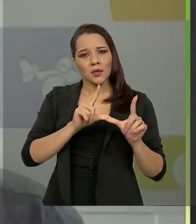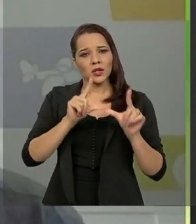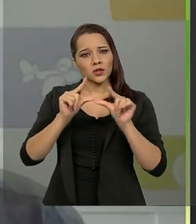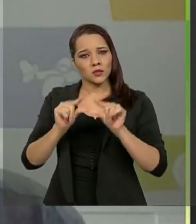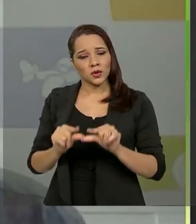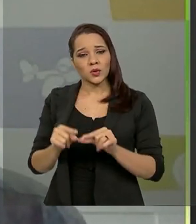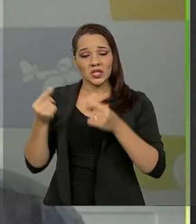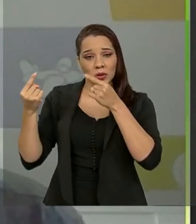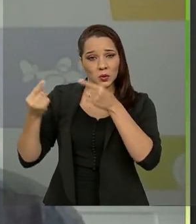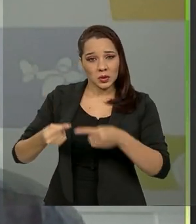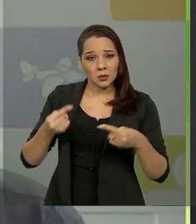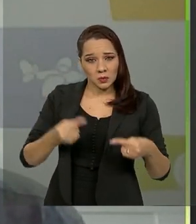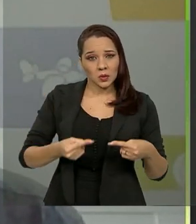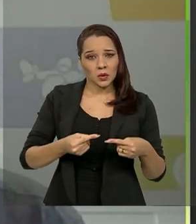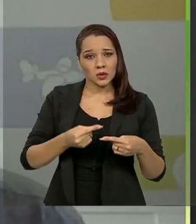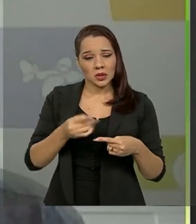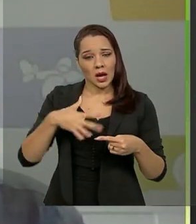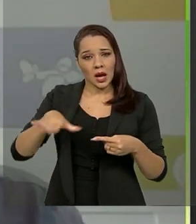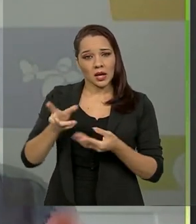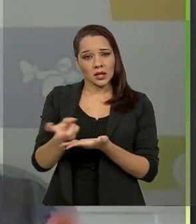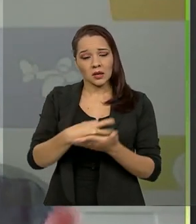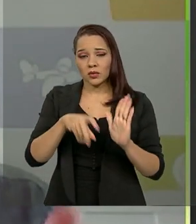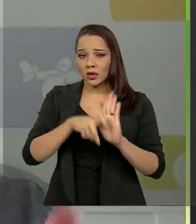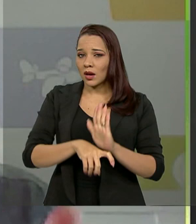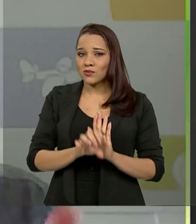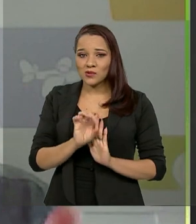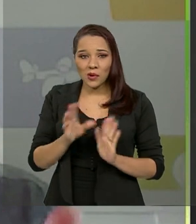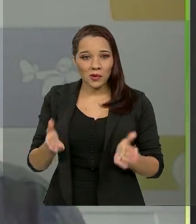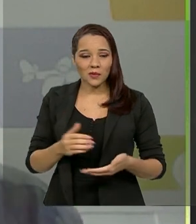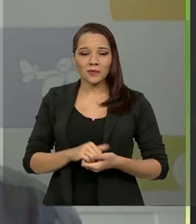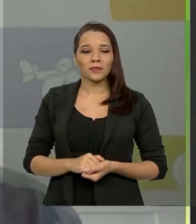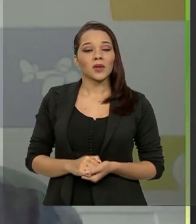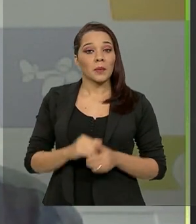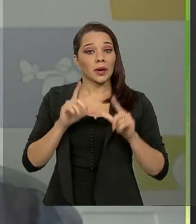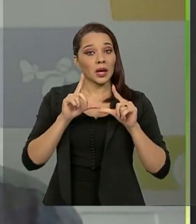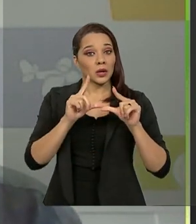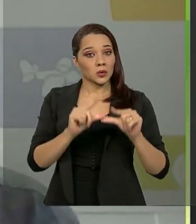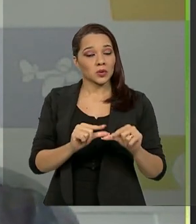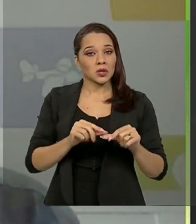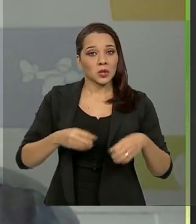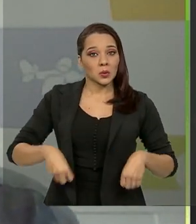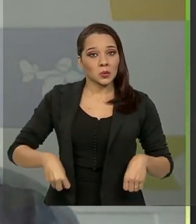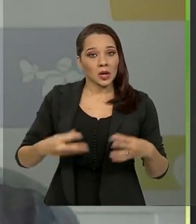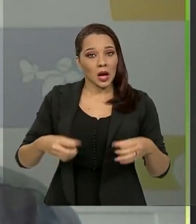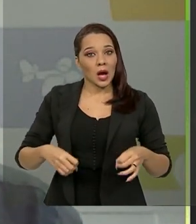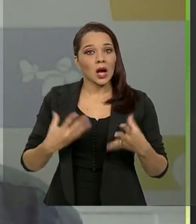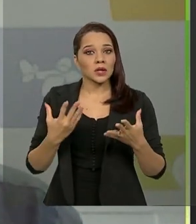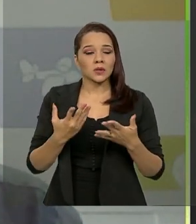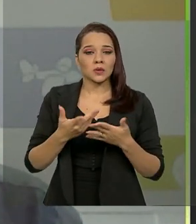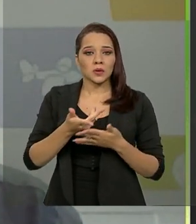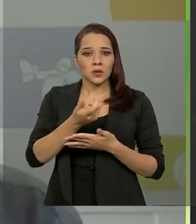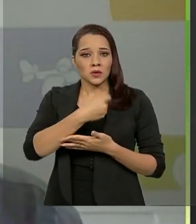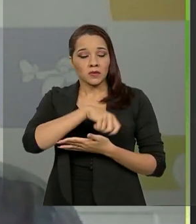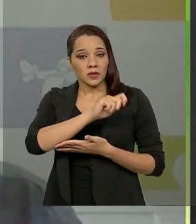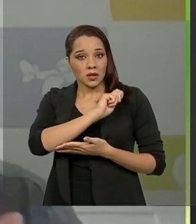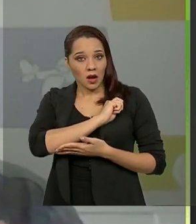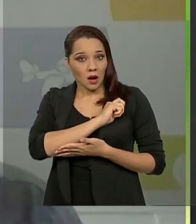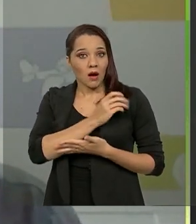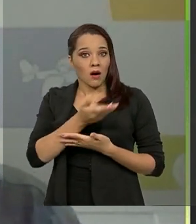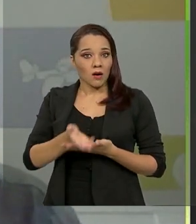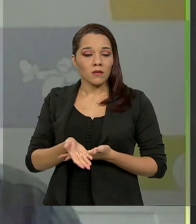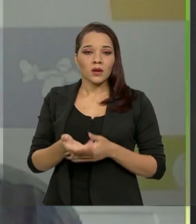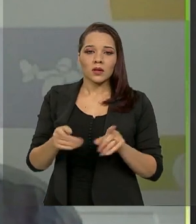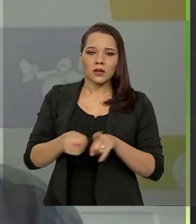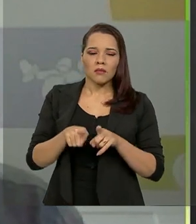os litígios tributários, só isso, para reduzir os custos de compliance fiscal das empresas e